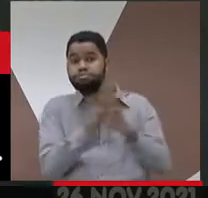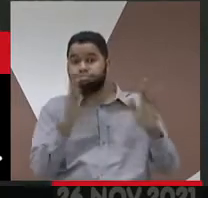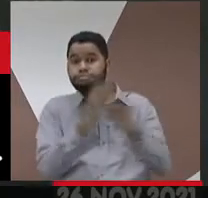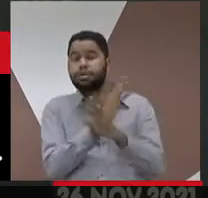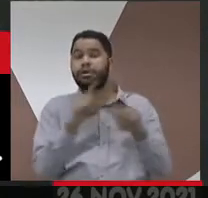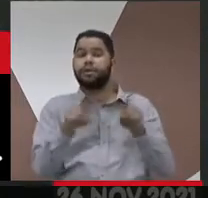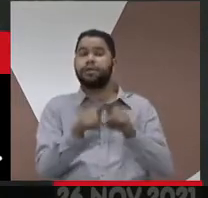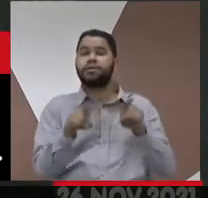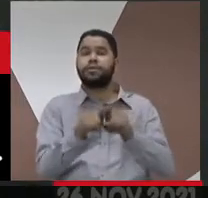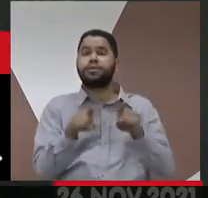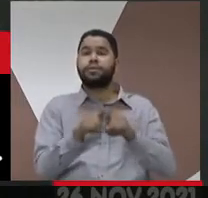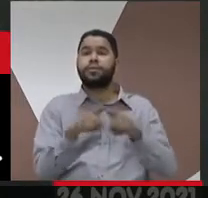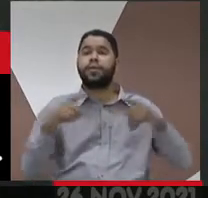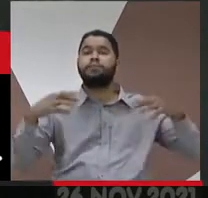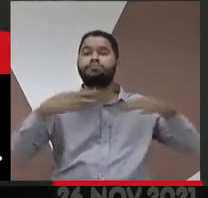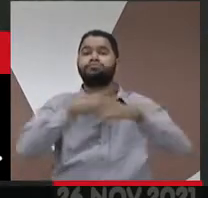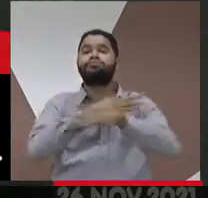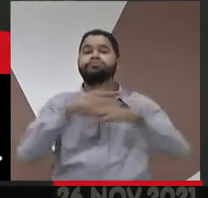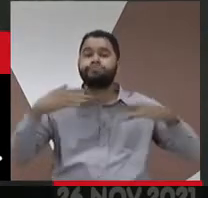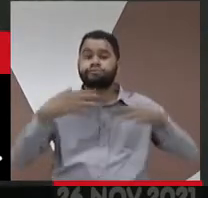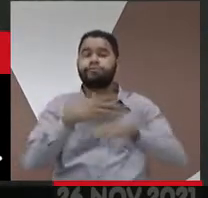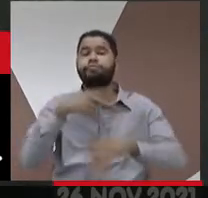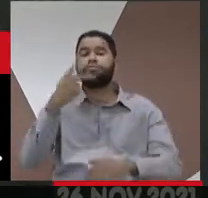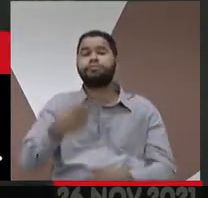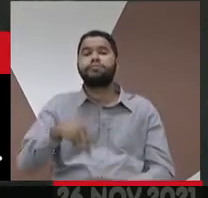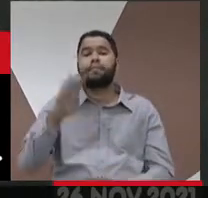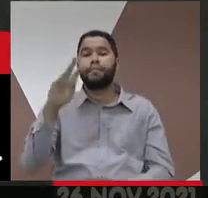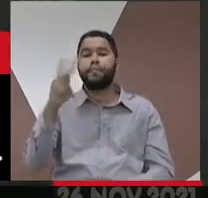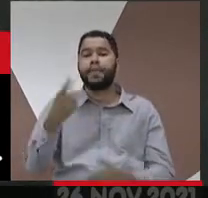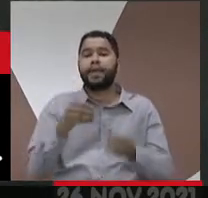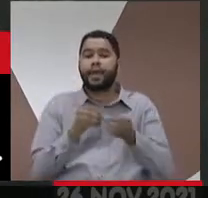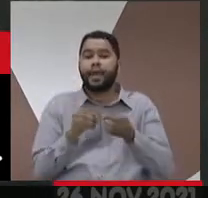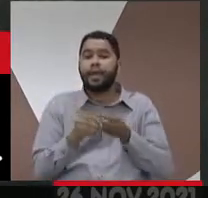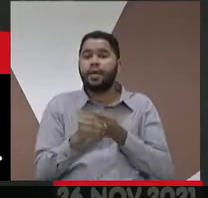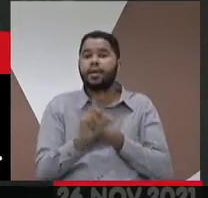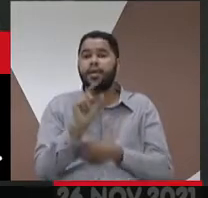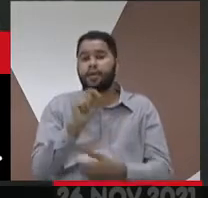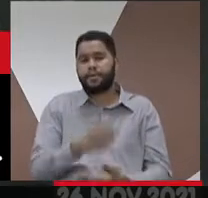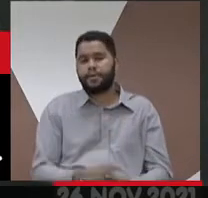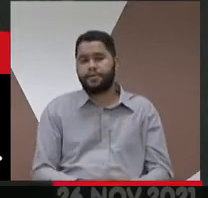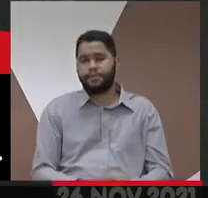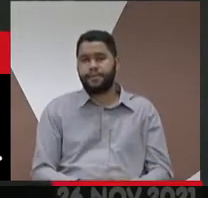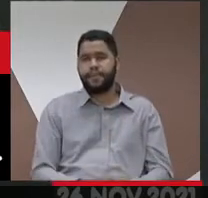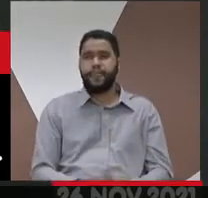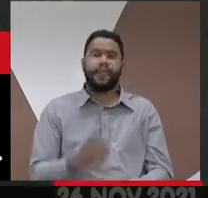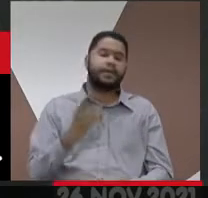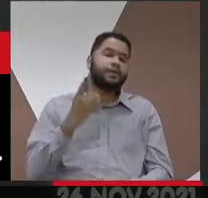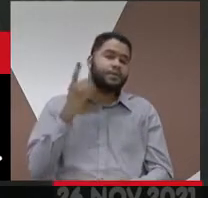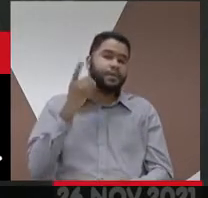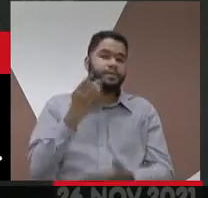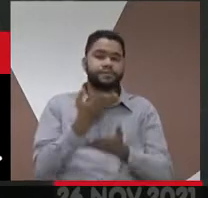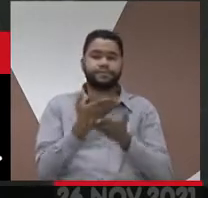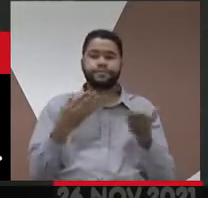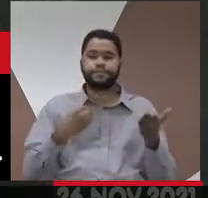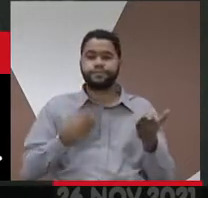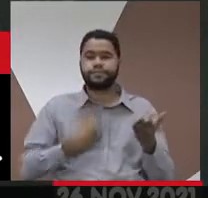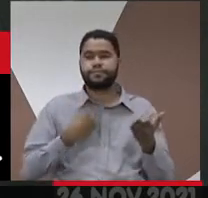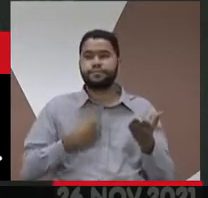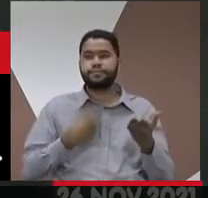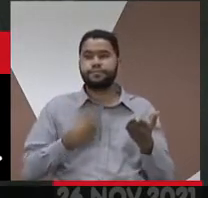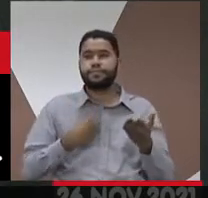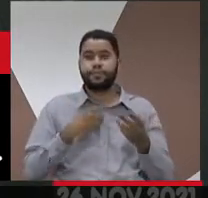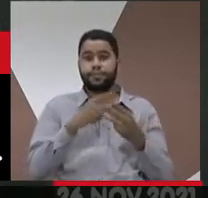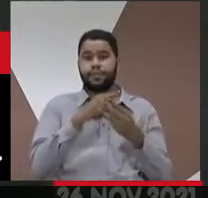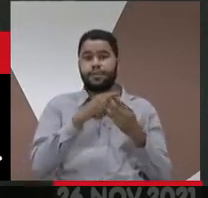de congestionamento e tal em Belo Horizonte, região metropolitana, deputados e todos presentes aqui, é